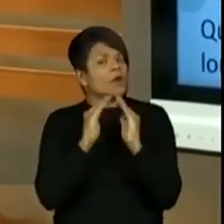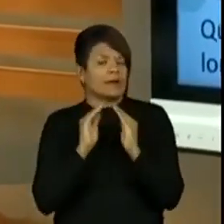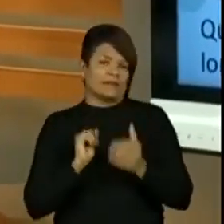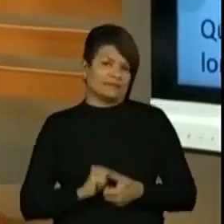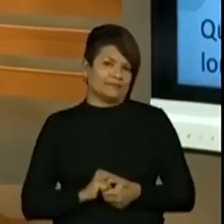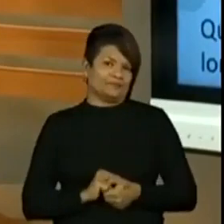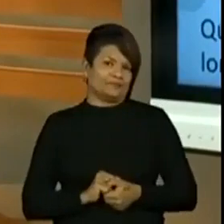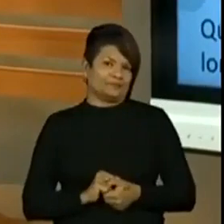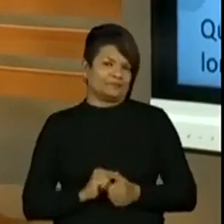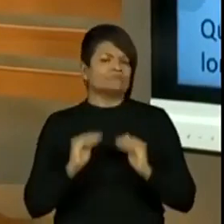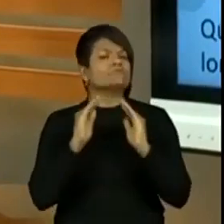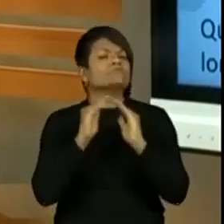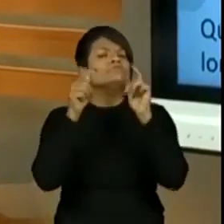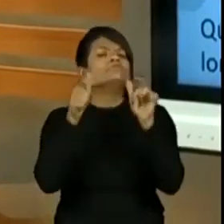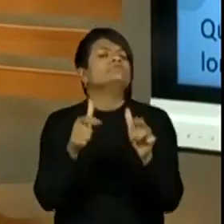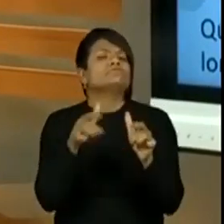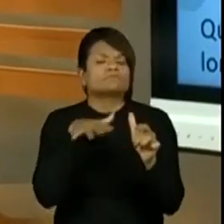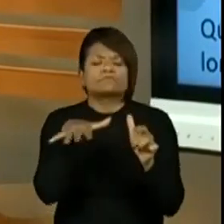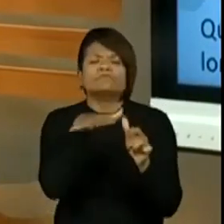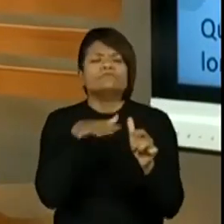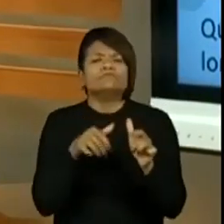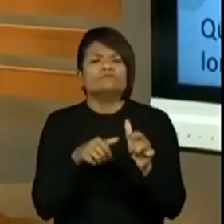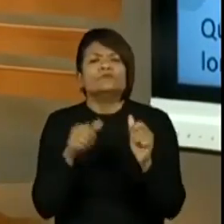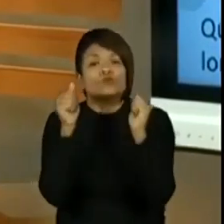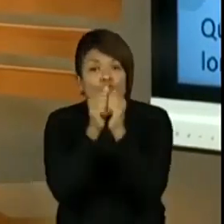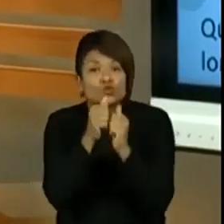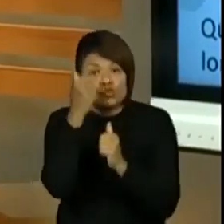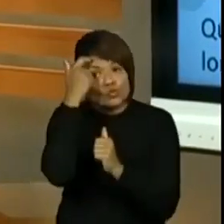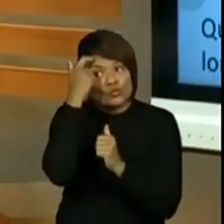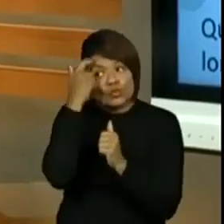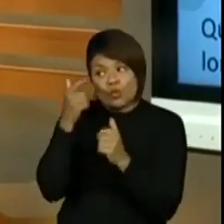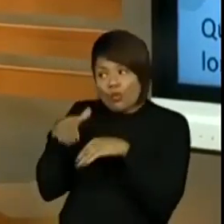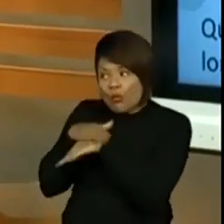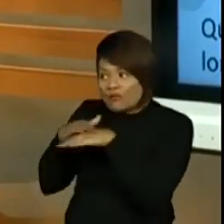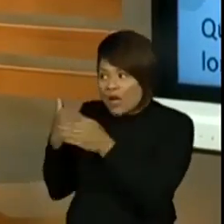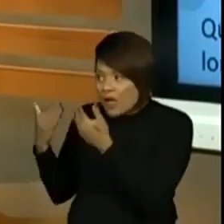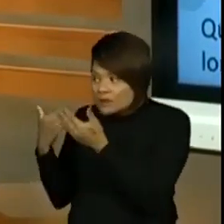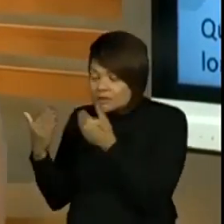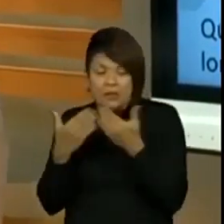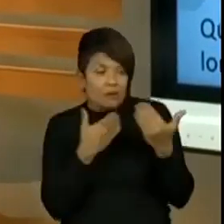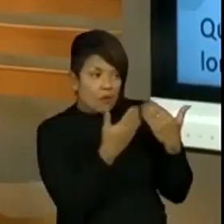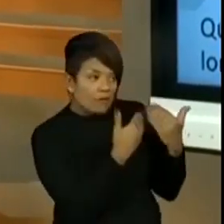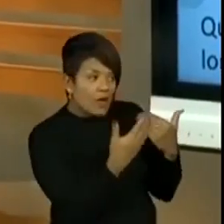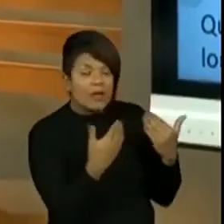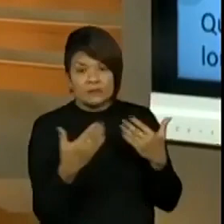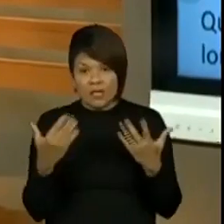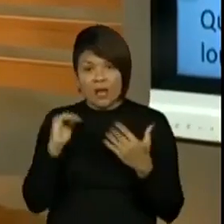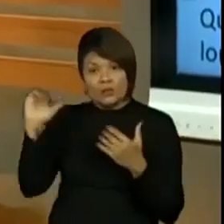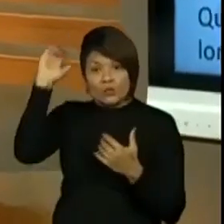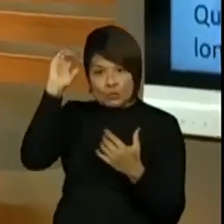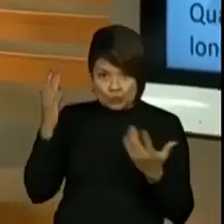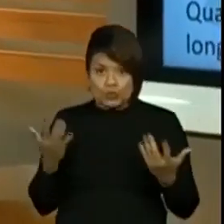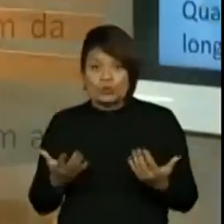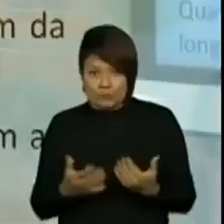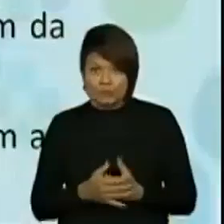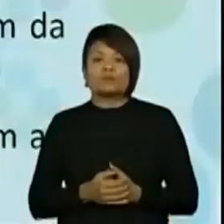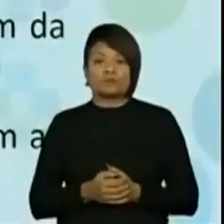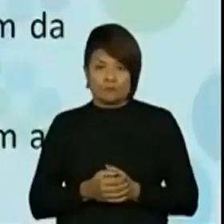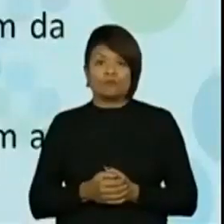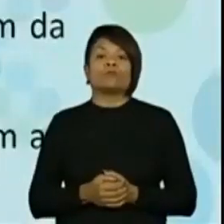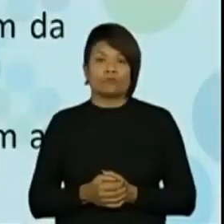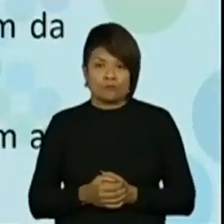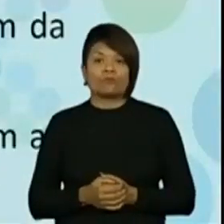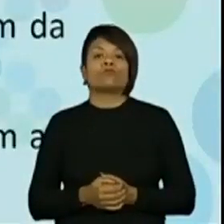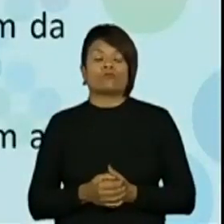cidade que você mora, pense junto com o pai que está aí, a mãe que está aí do seu lado, com quem tiver ao seu lado, um adulto que estiver do seu lado. Vamos lá? Como